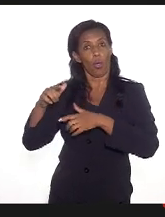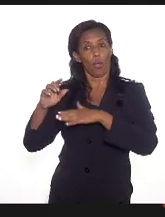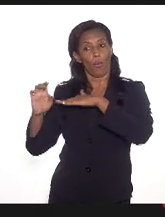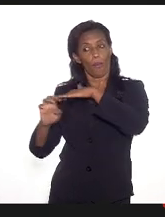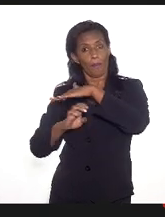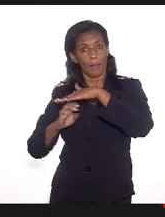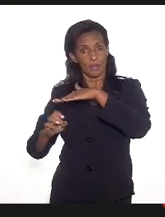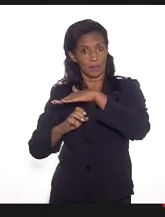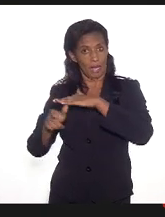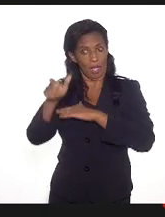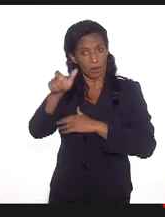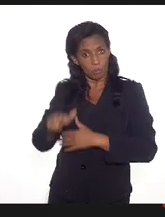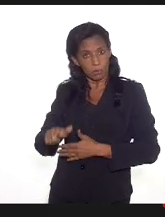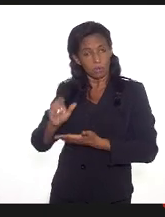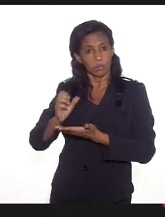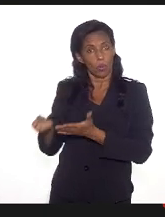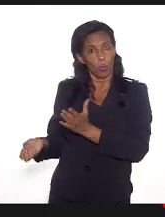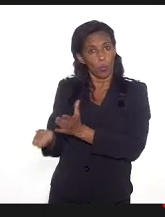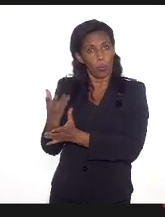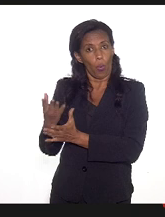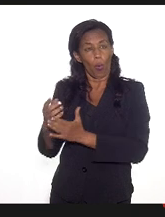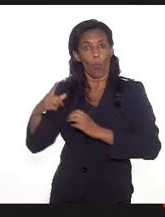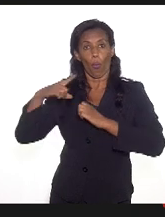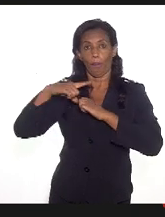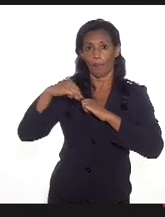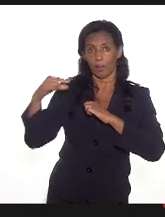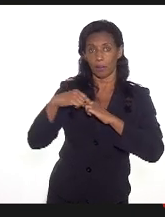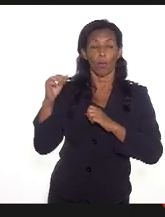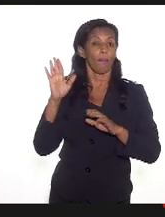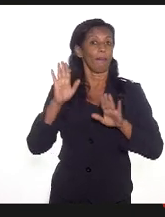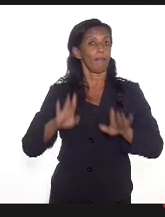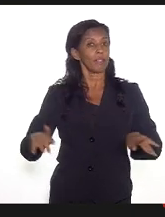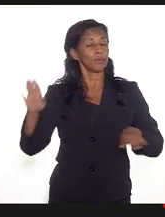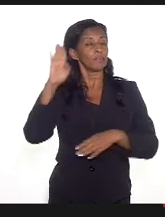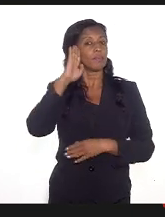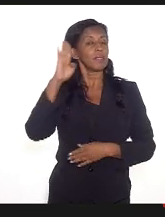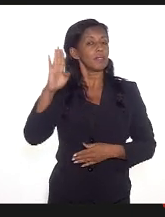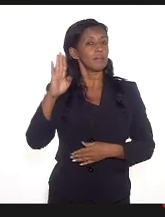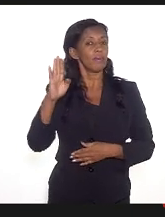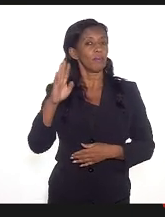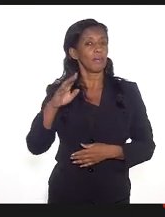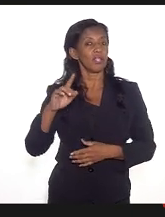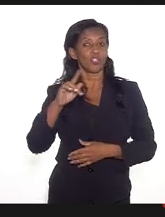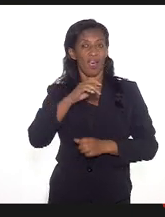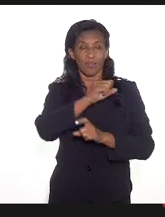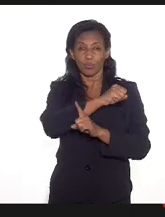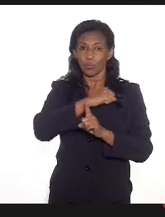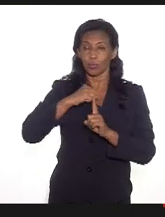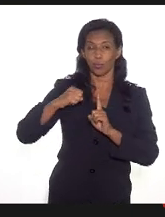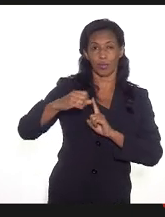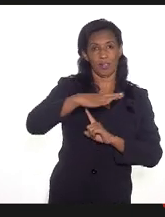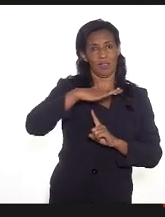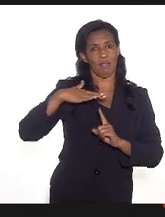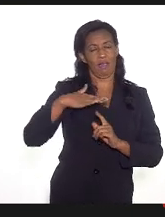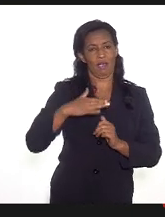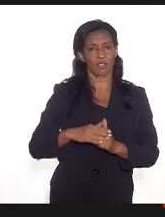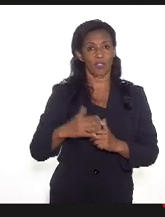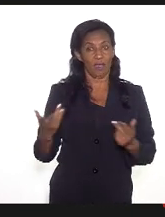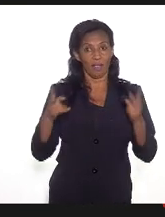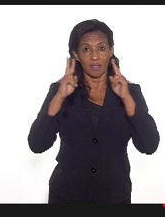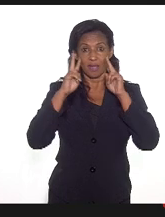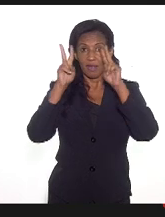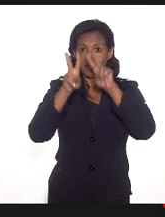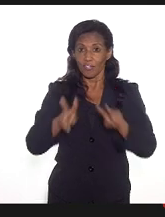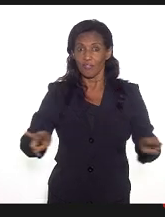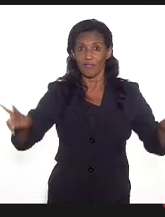né, o investidor, o empreendedor, mas principalmente a sociedade. Então, essa é a grande visão do